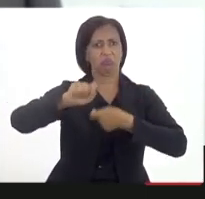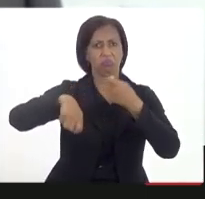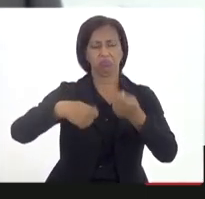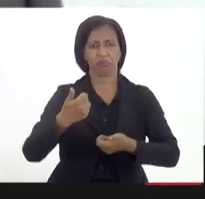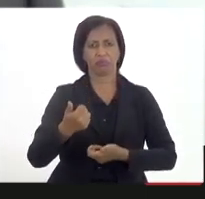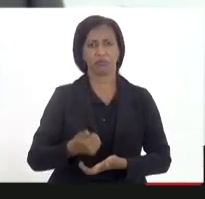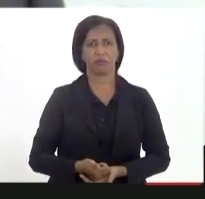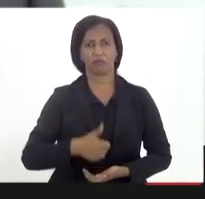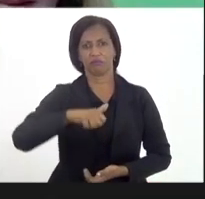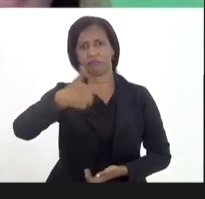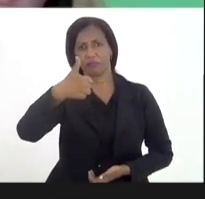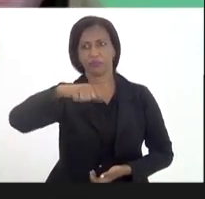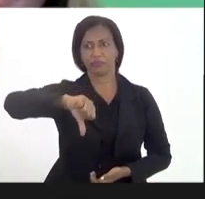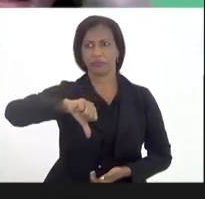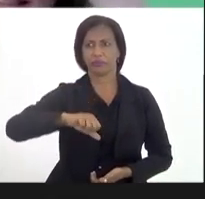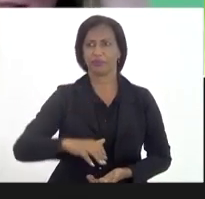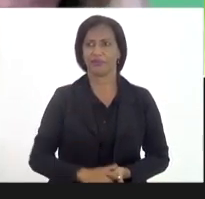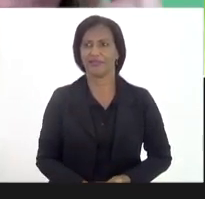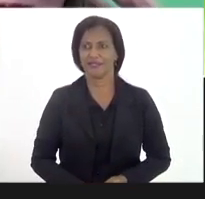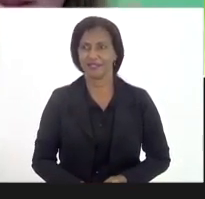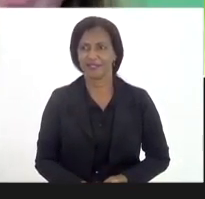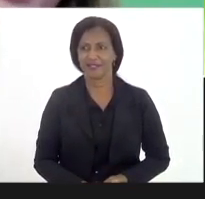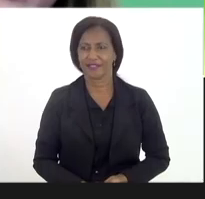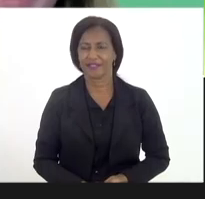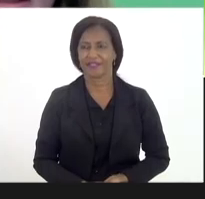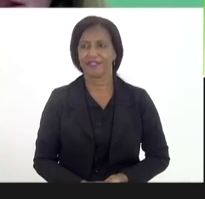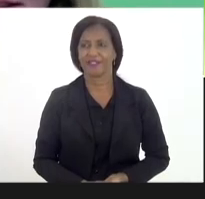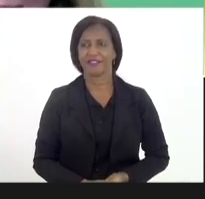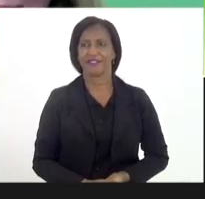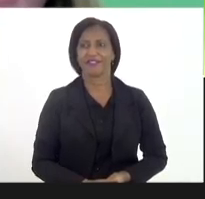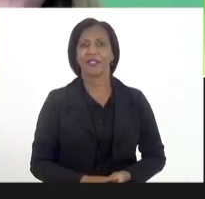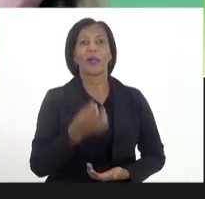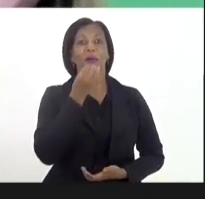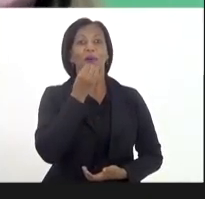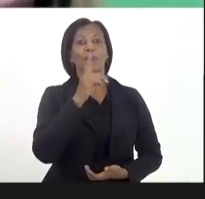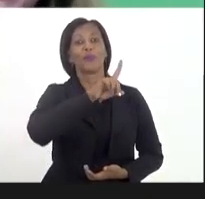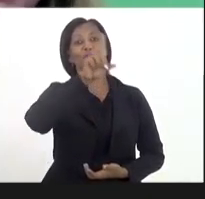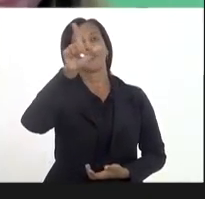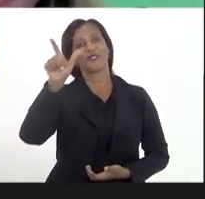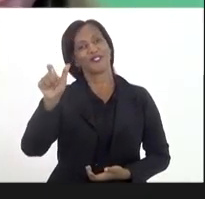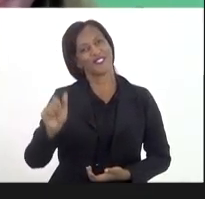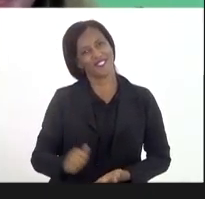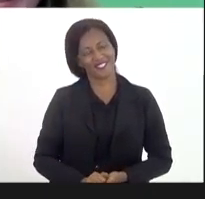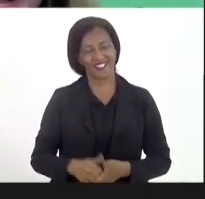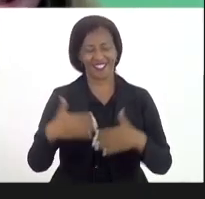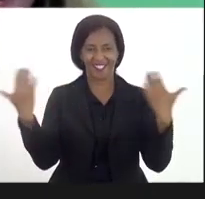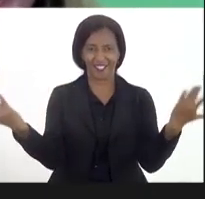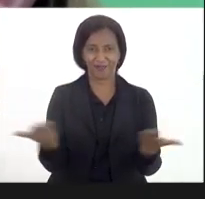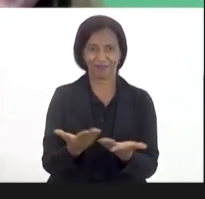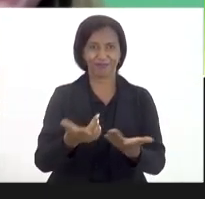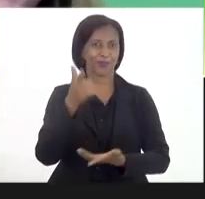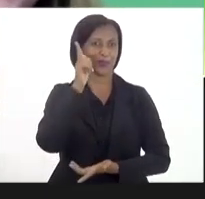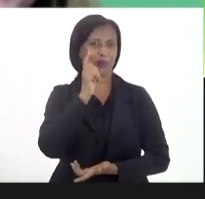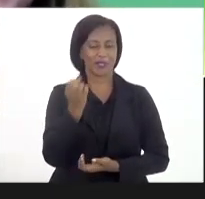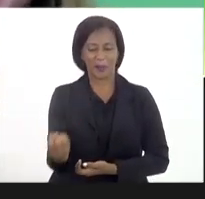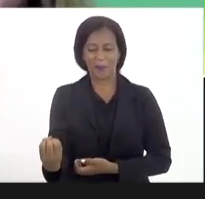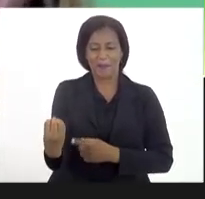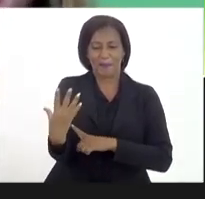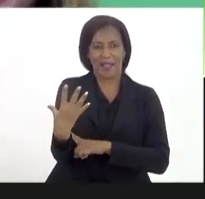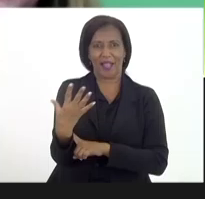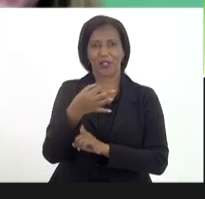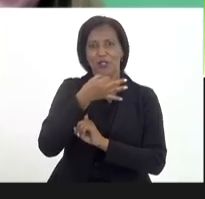e o controle do jogo de 36 anos foi bom dia agora que eu consegui ligar que o